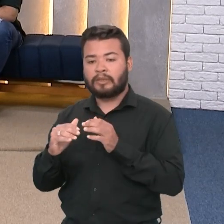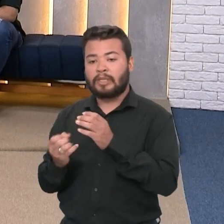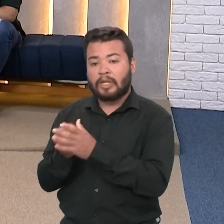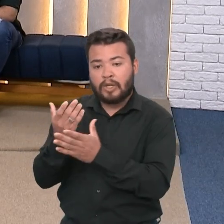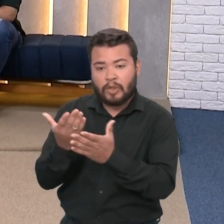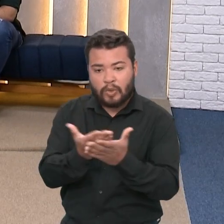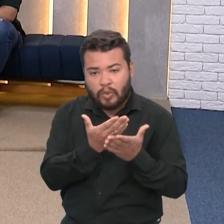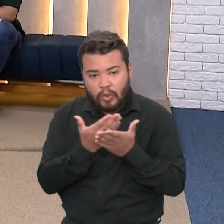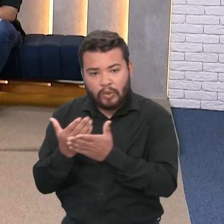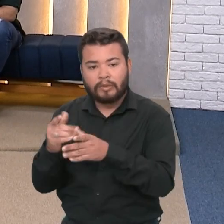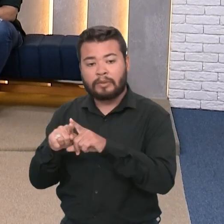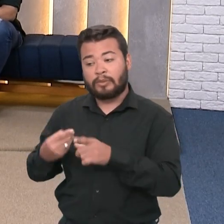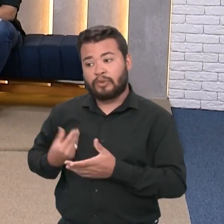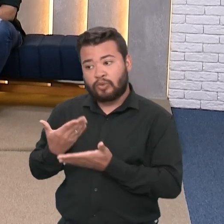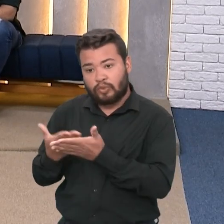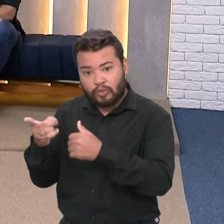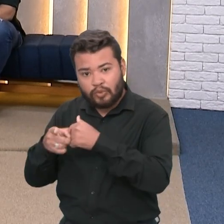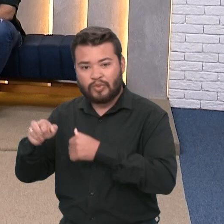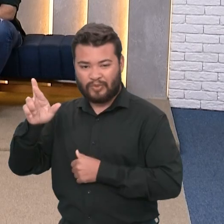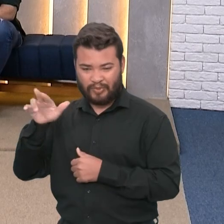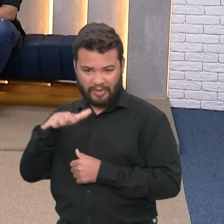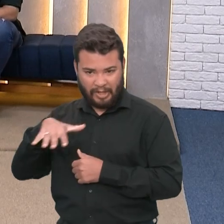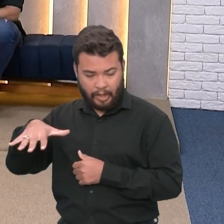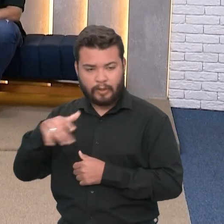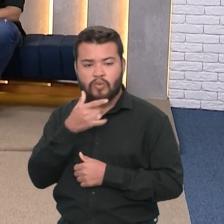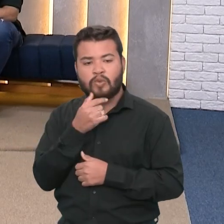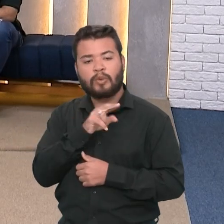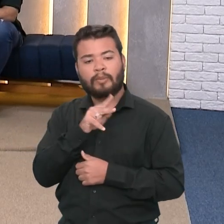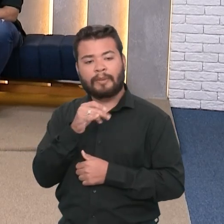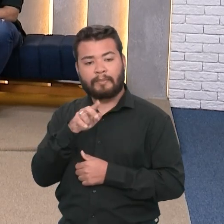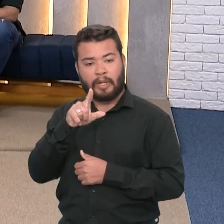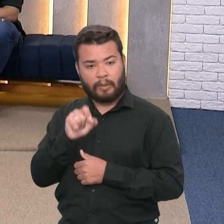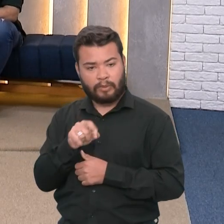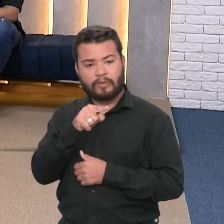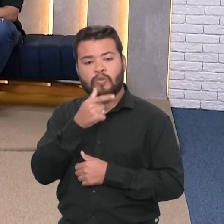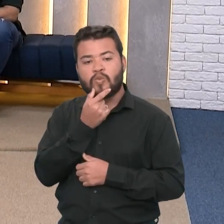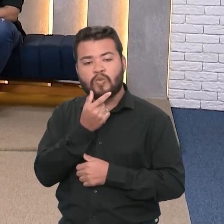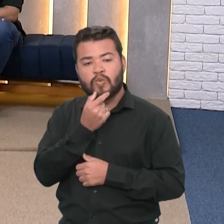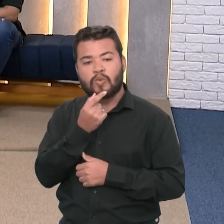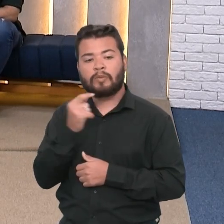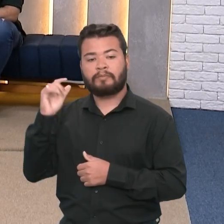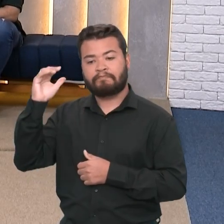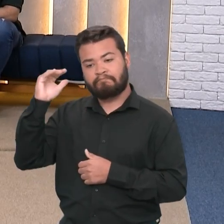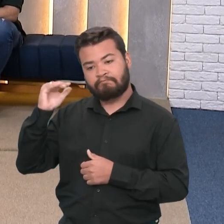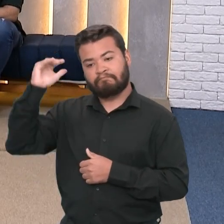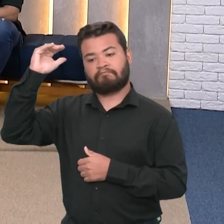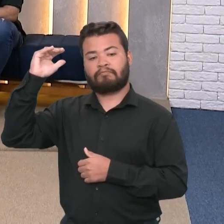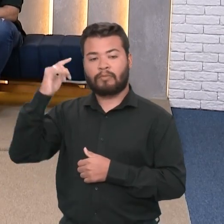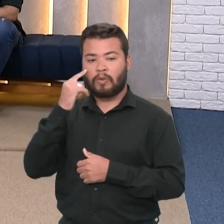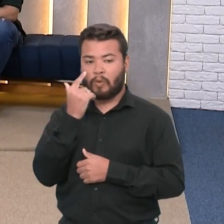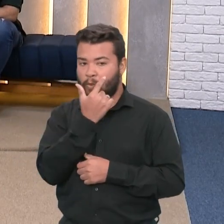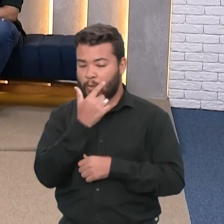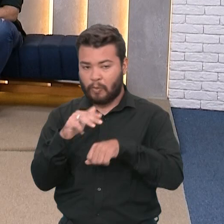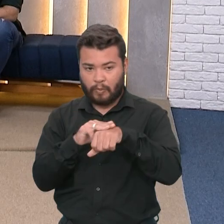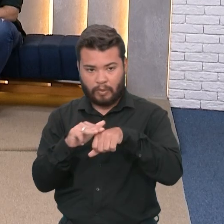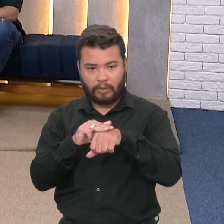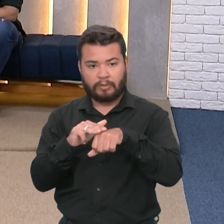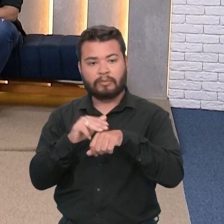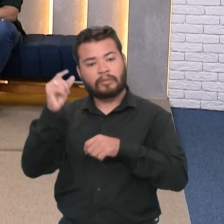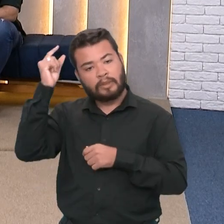pela UFG, Pablo Silva. Ele se descreve como um homem de estatura média alta, com olhos castanhos e